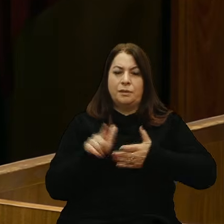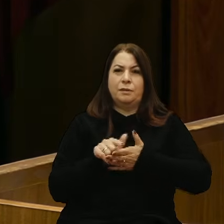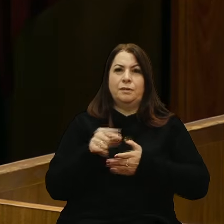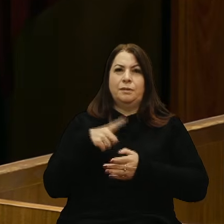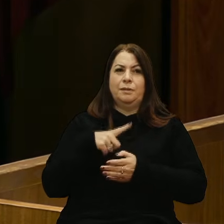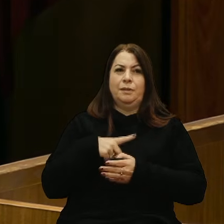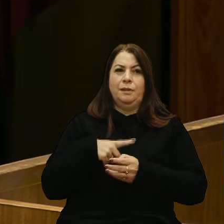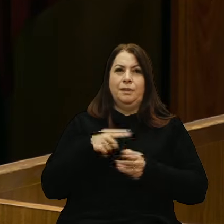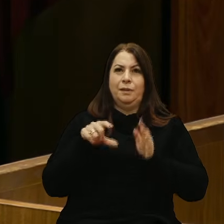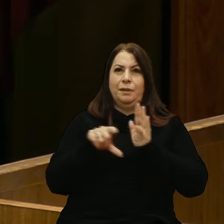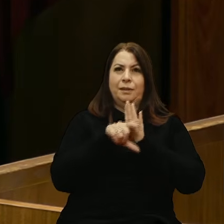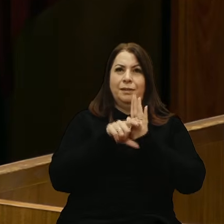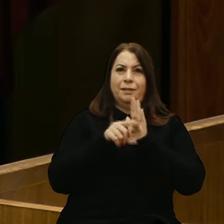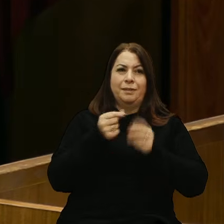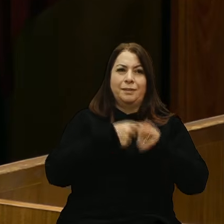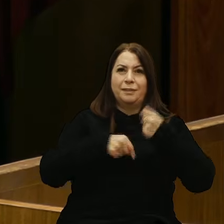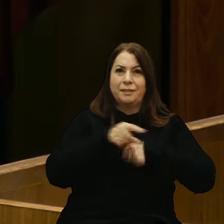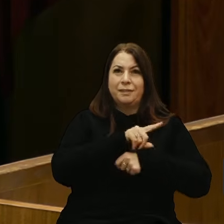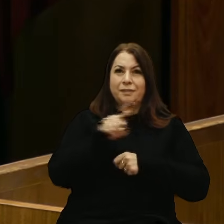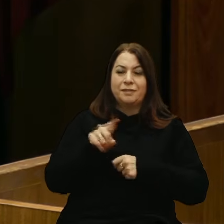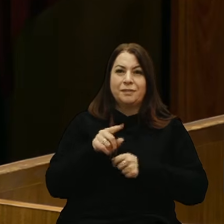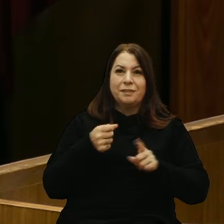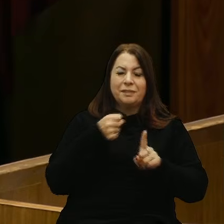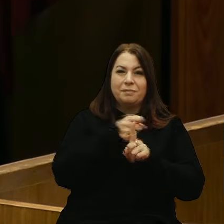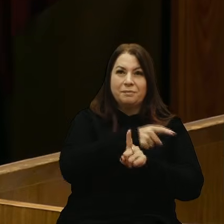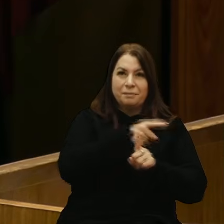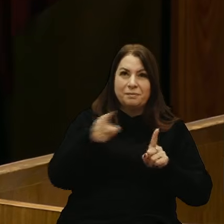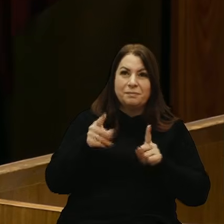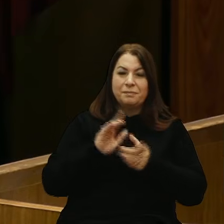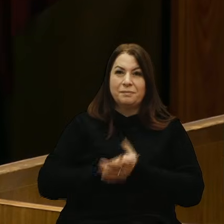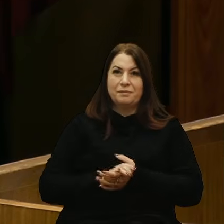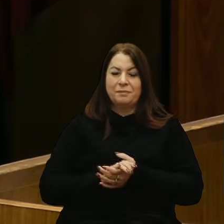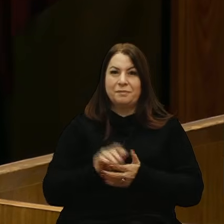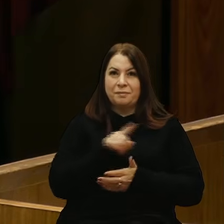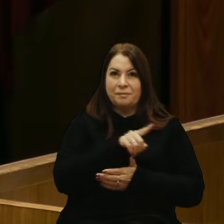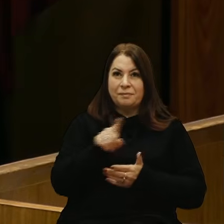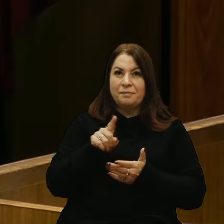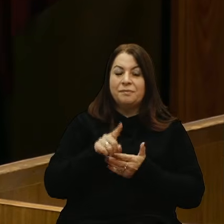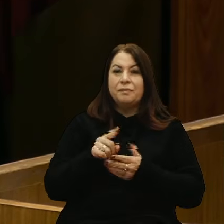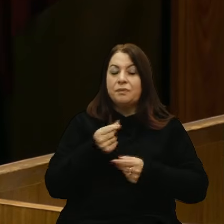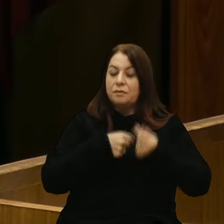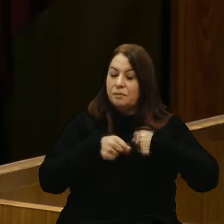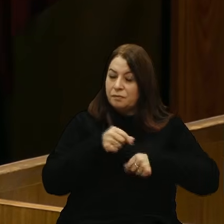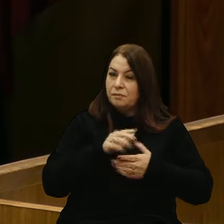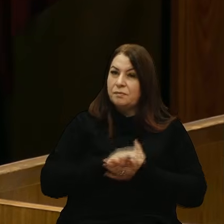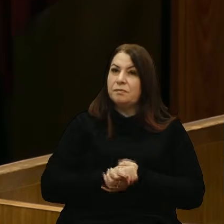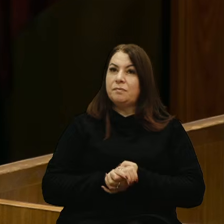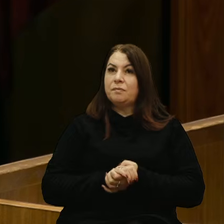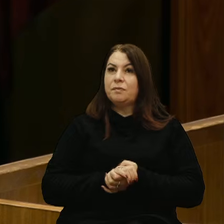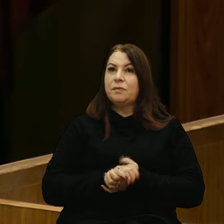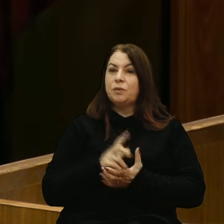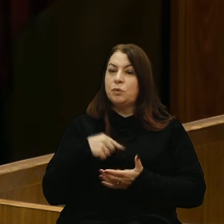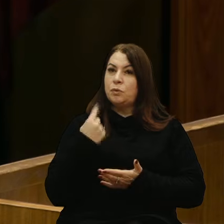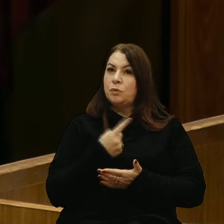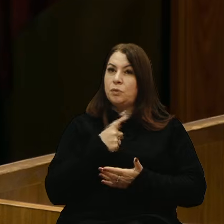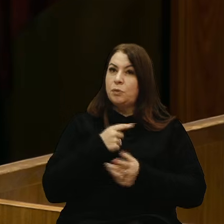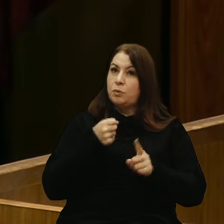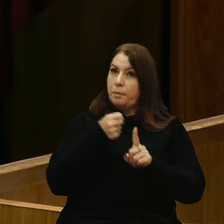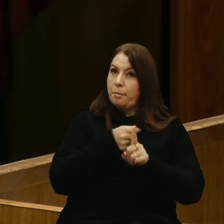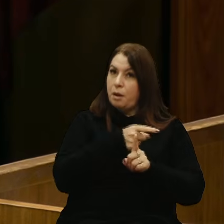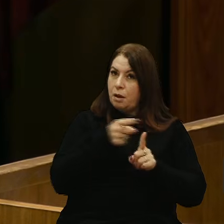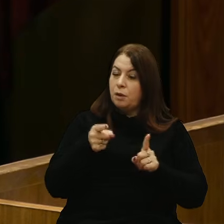existe o impacto financeiro e existe o impacto da prestação de serviço. Bom, iniciamos com o